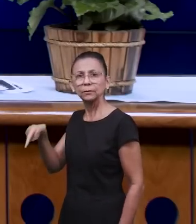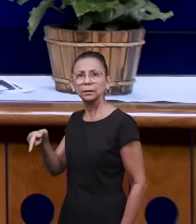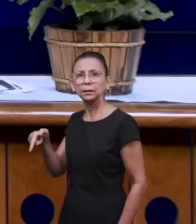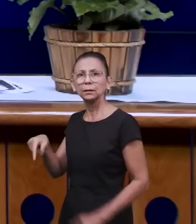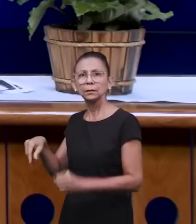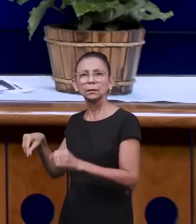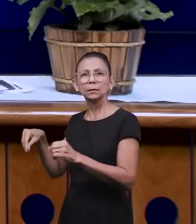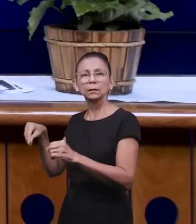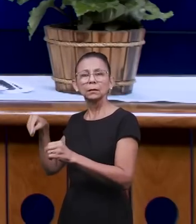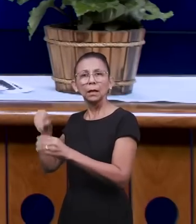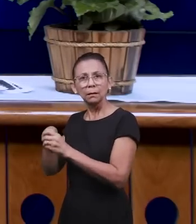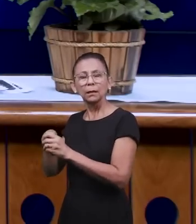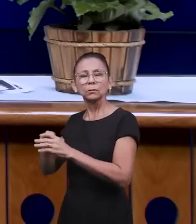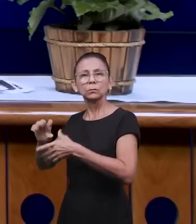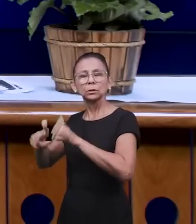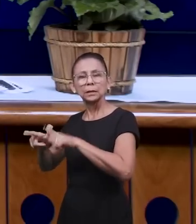E